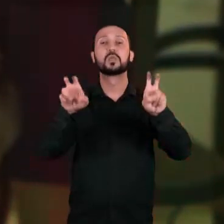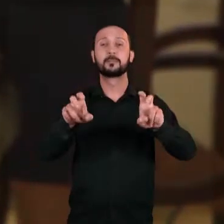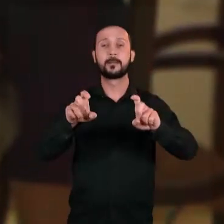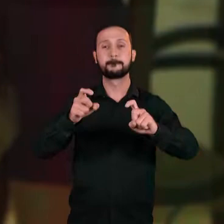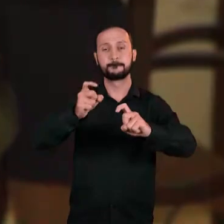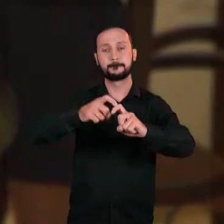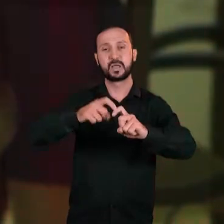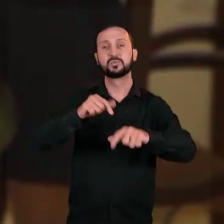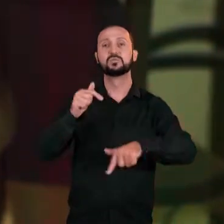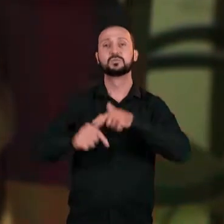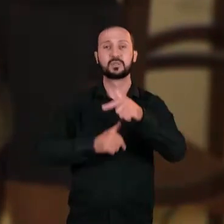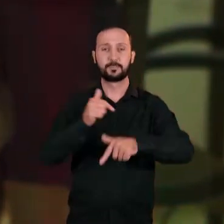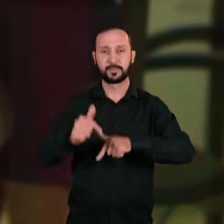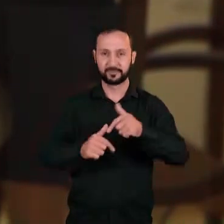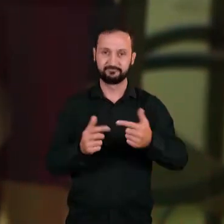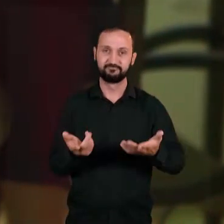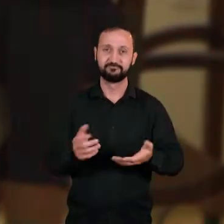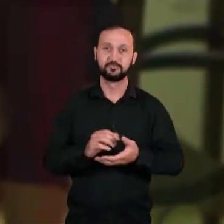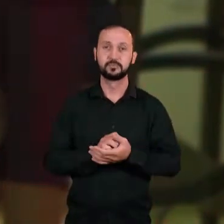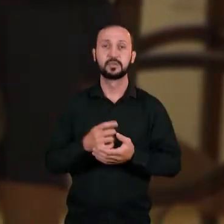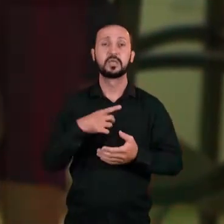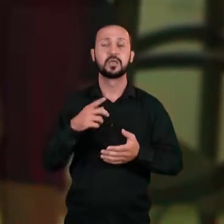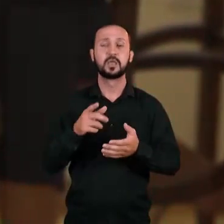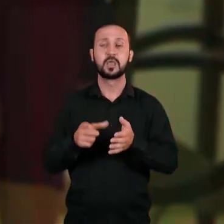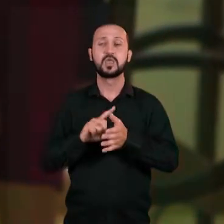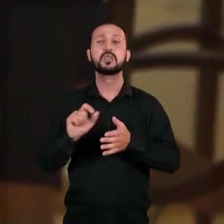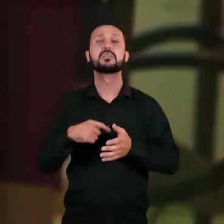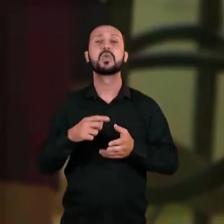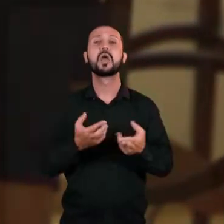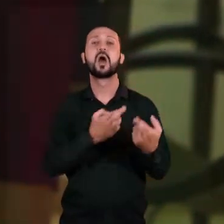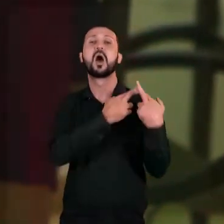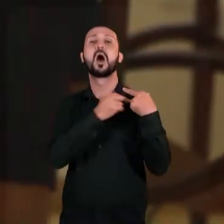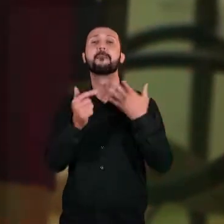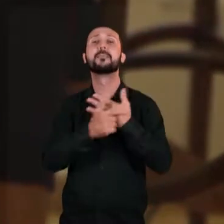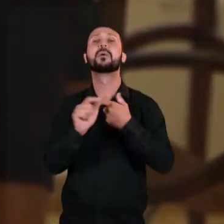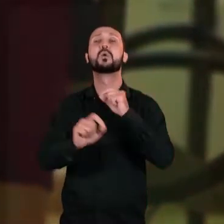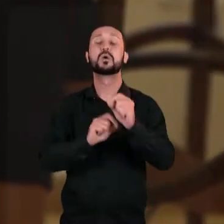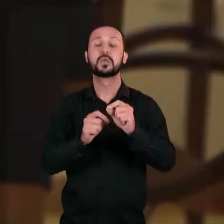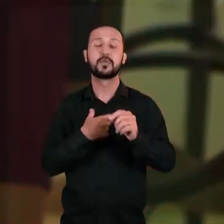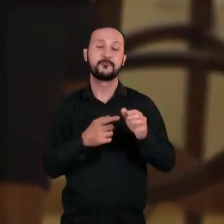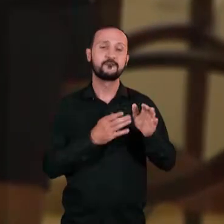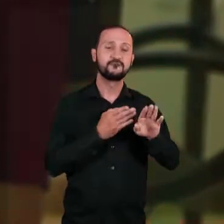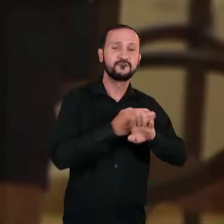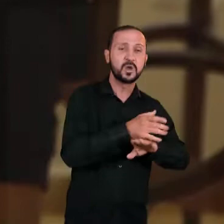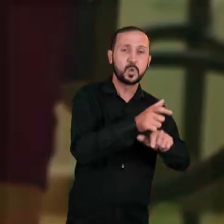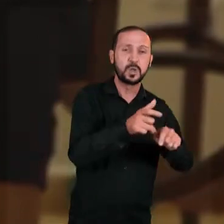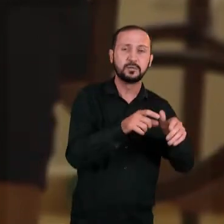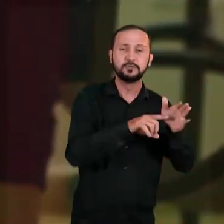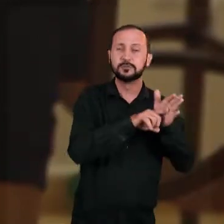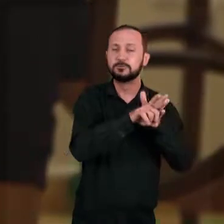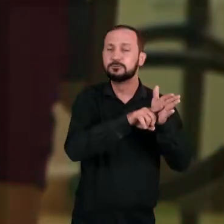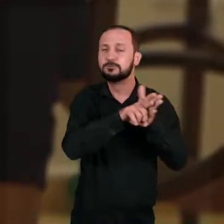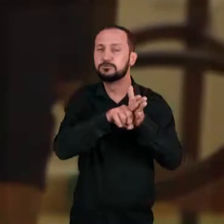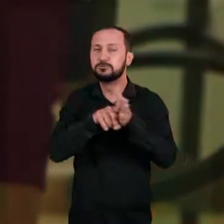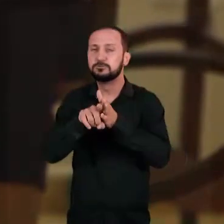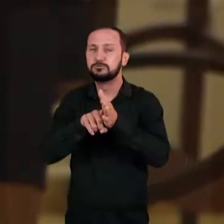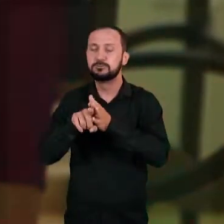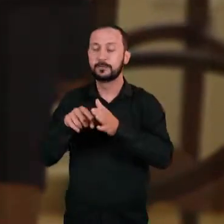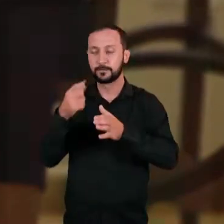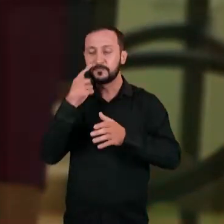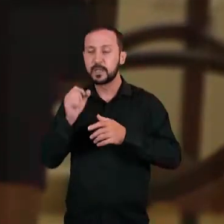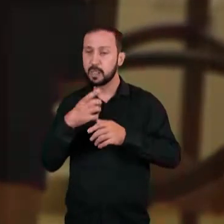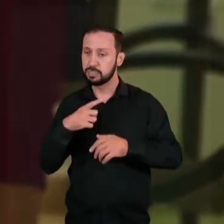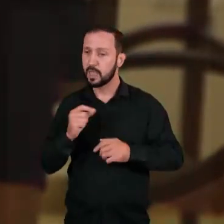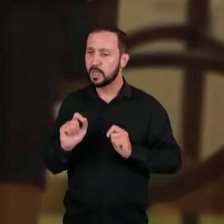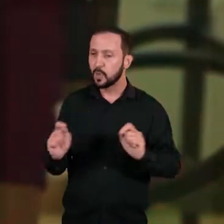um papel mesmo, a gente fala de inspecionar se o trabalhador ele tem uma condição digna de trabalho, tanto moralmente quanto